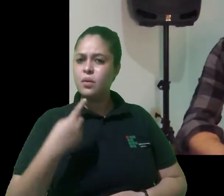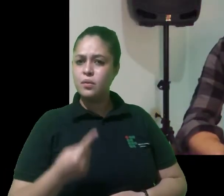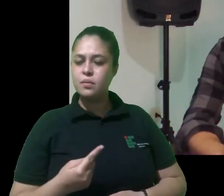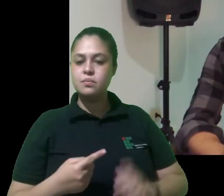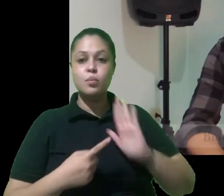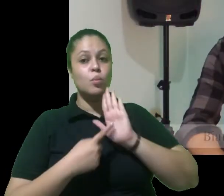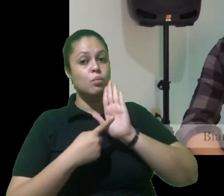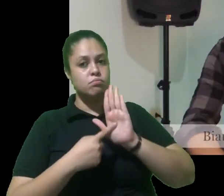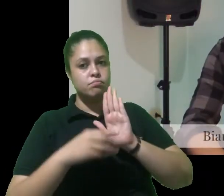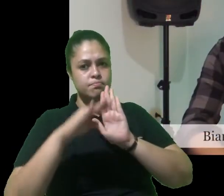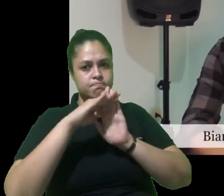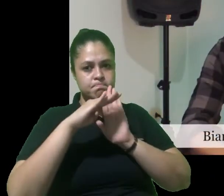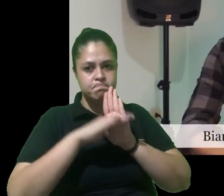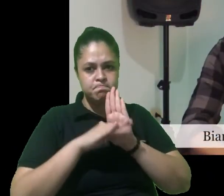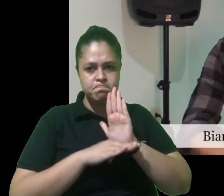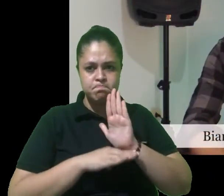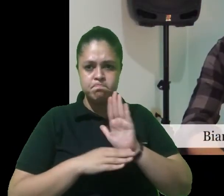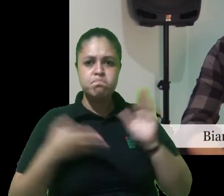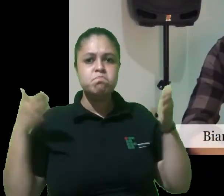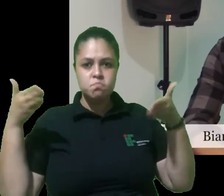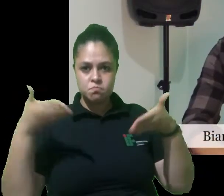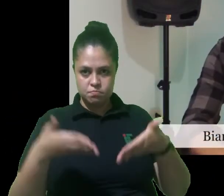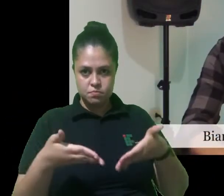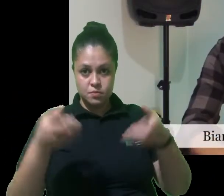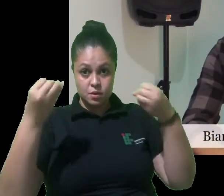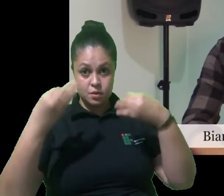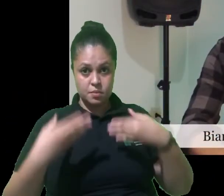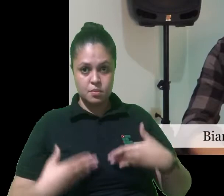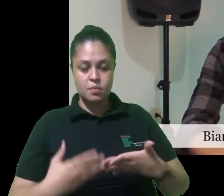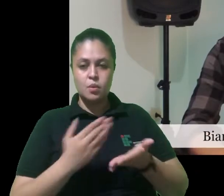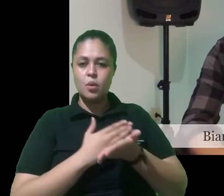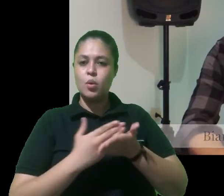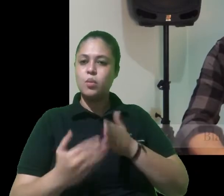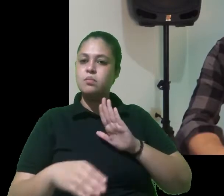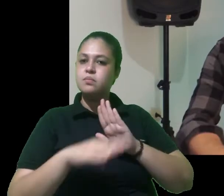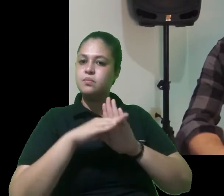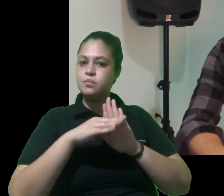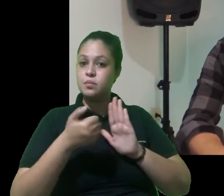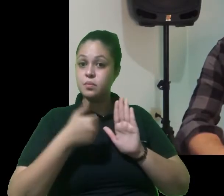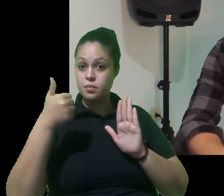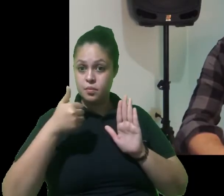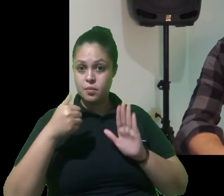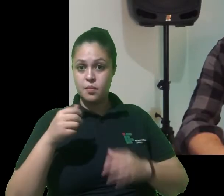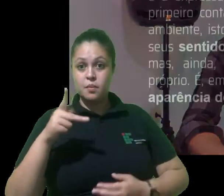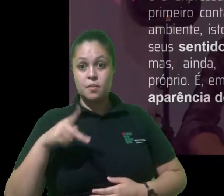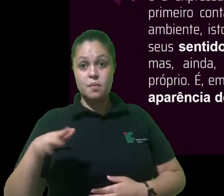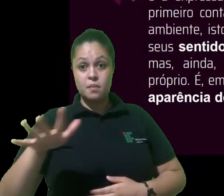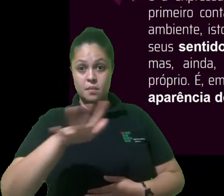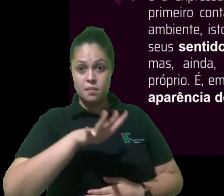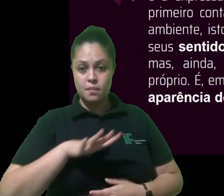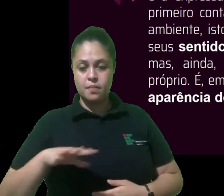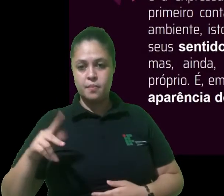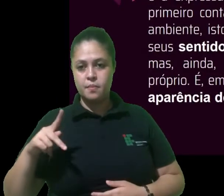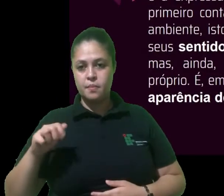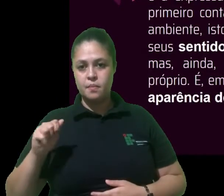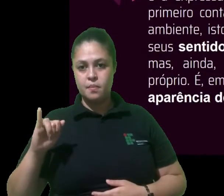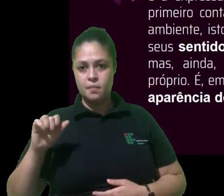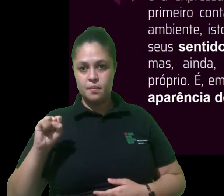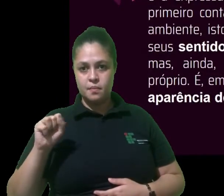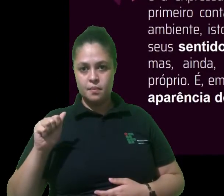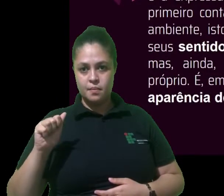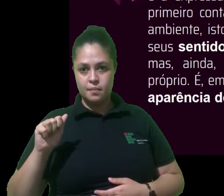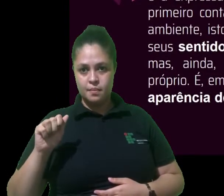Então vamos dar destaques para cada uma dessas categorias, começando com paisagem. Paisagem